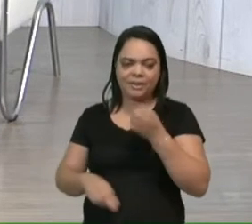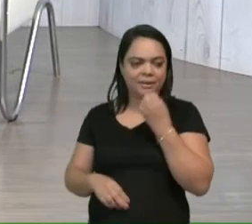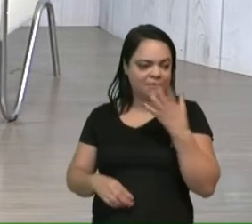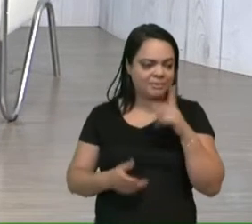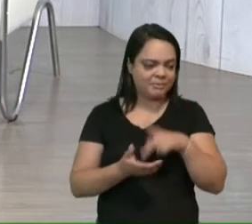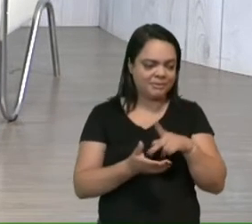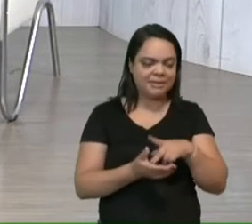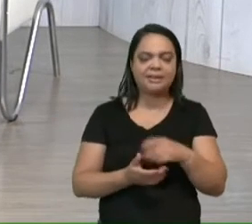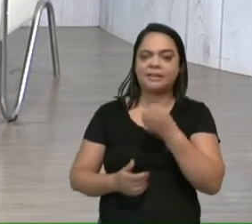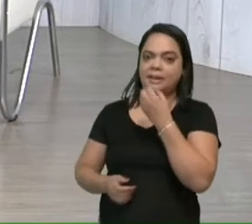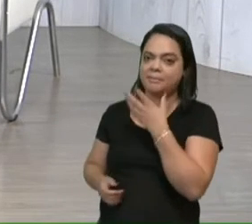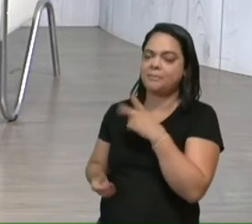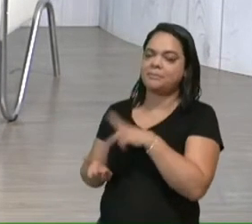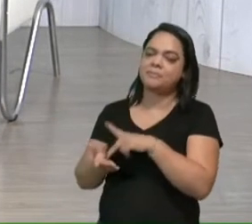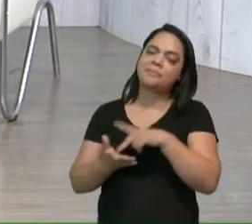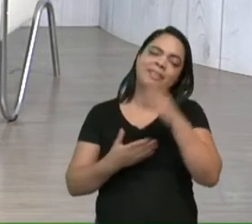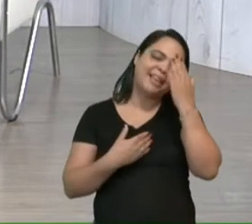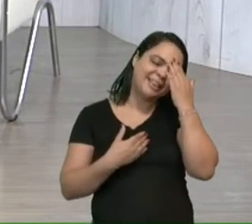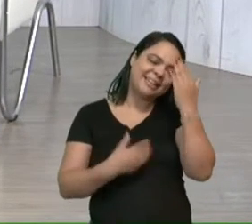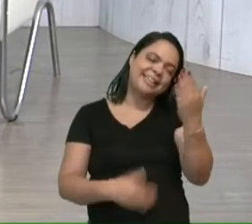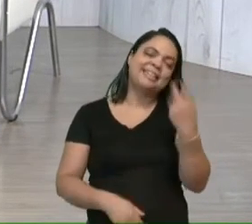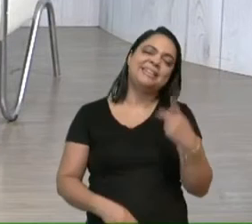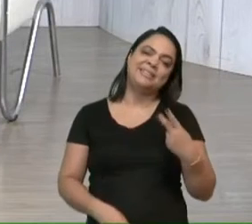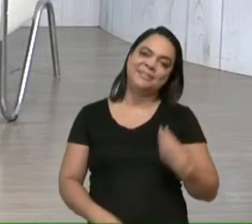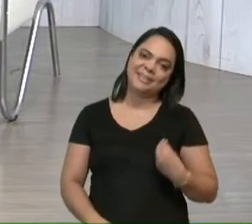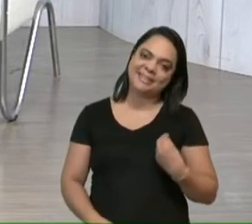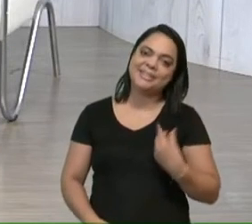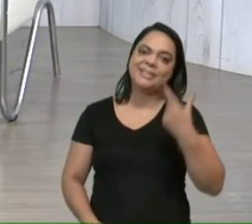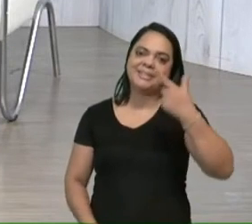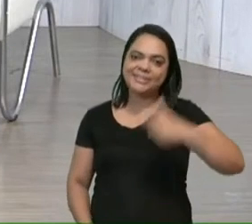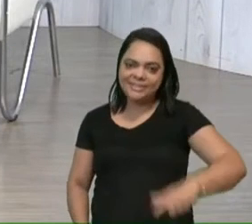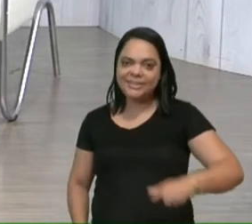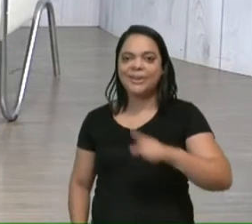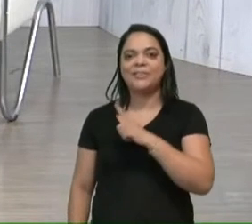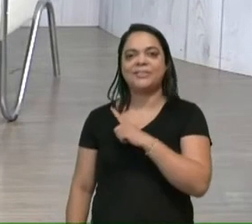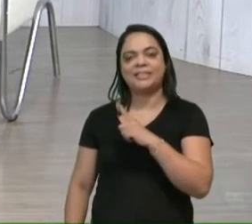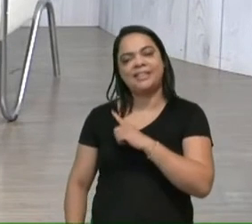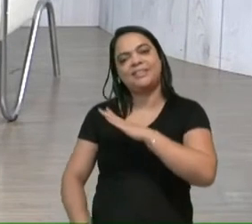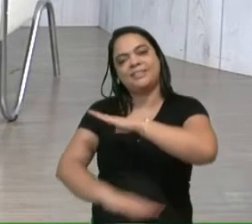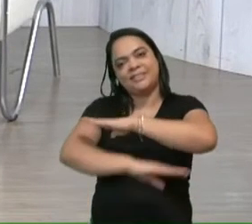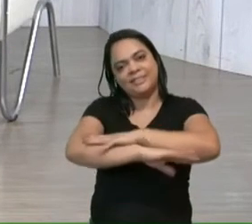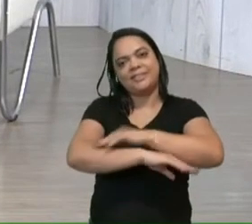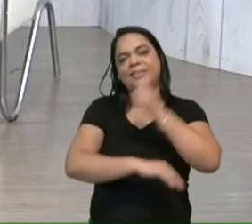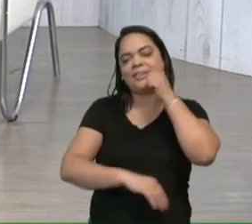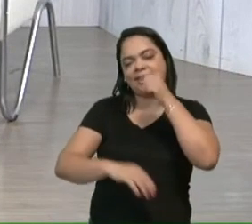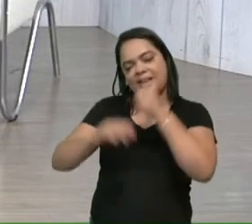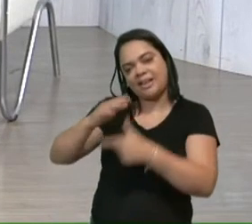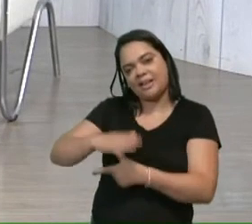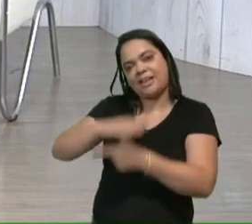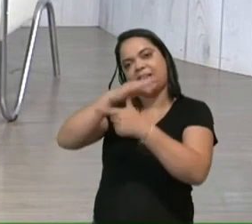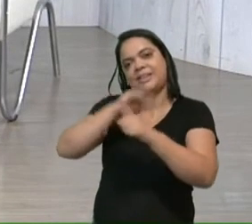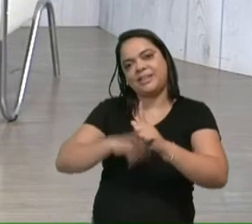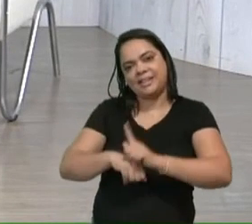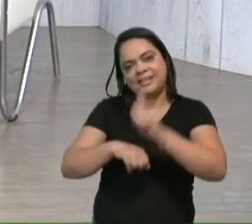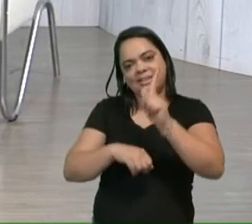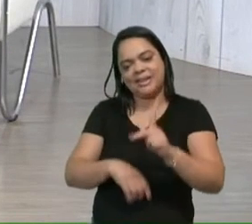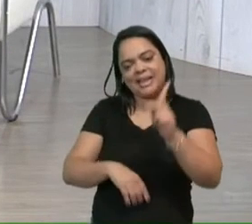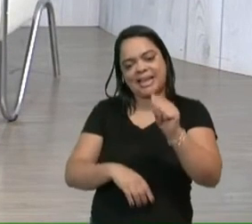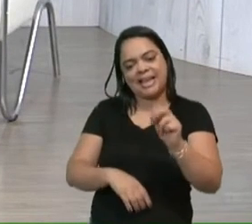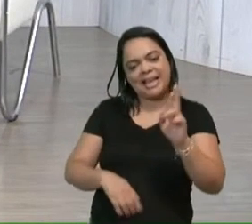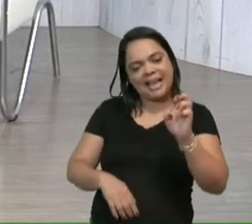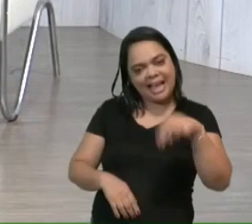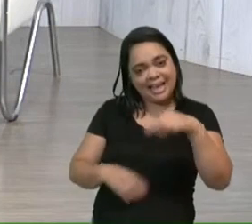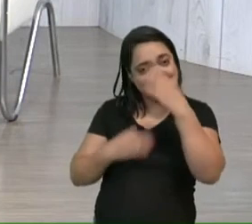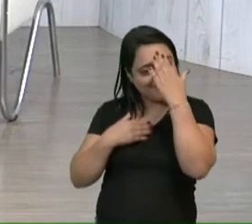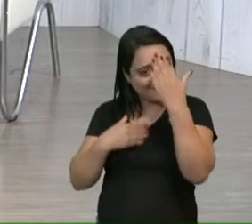bom bom a gente agradece a sua participação então repetindo tivemos aqui no estúdio a pró-reitora de graduação Karen Cristina de Souza